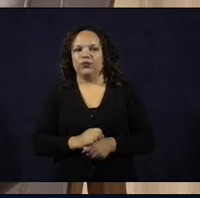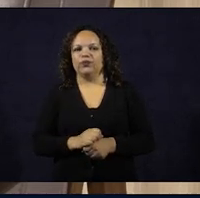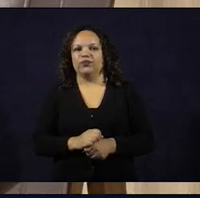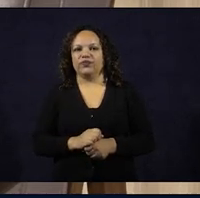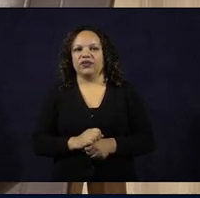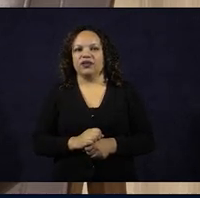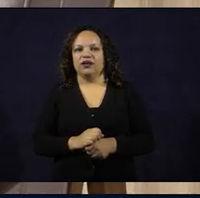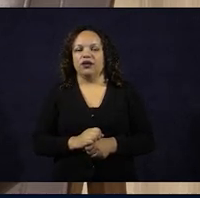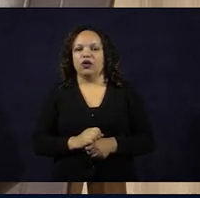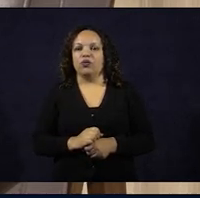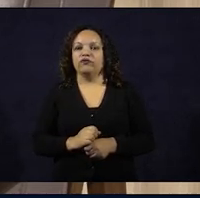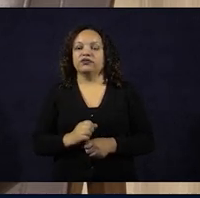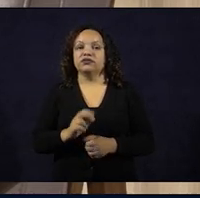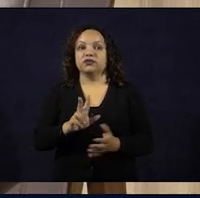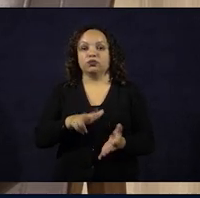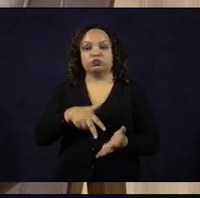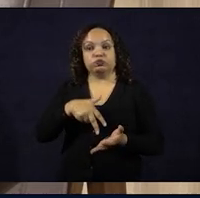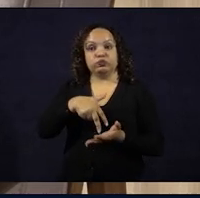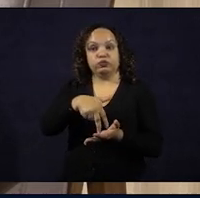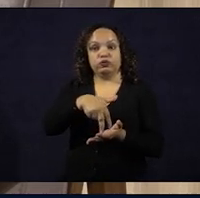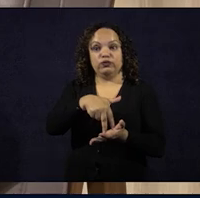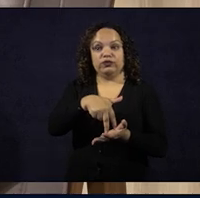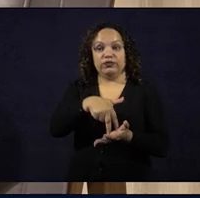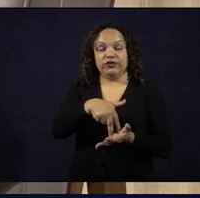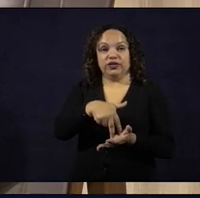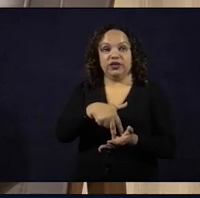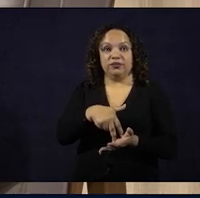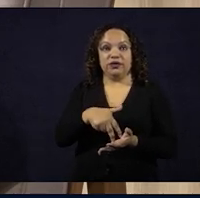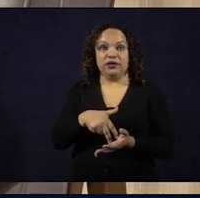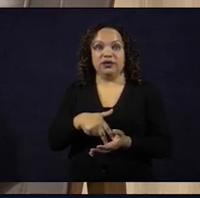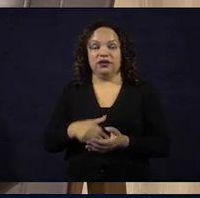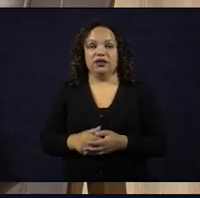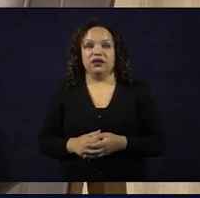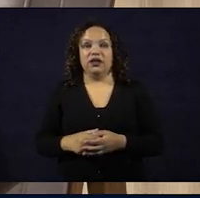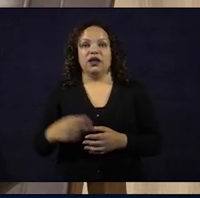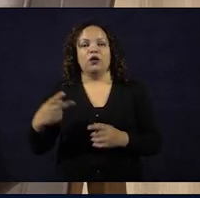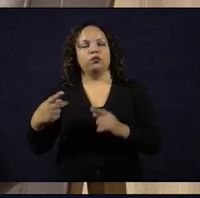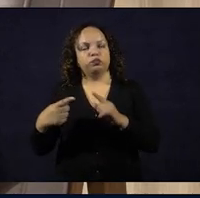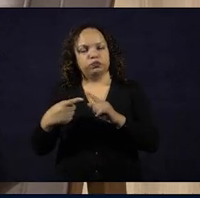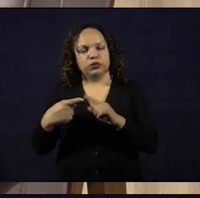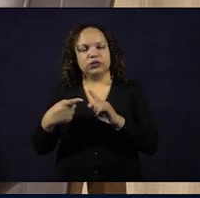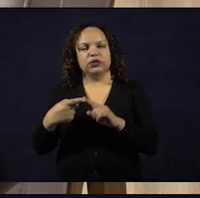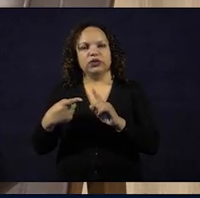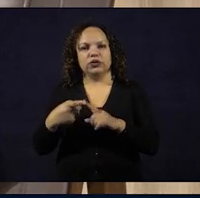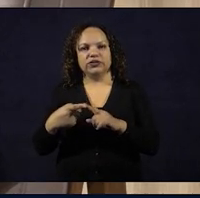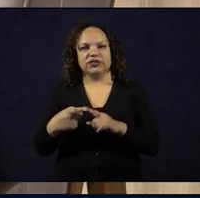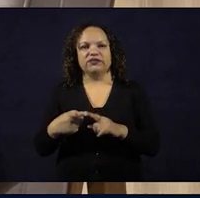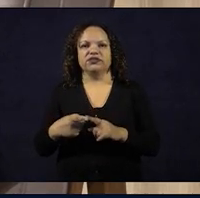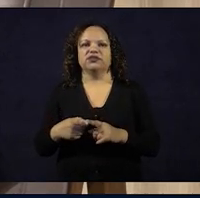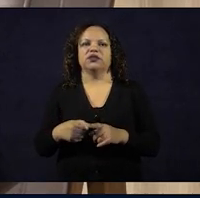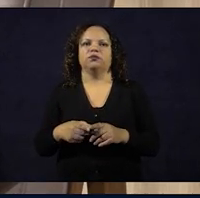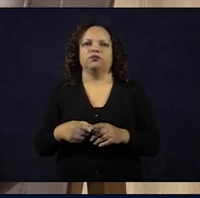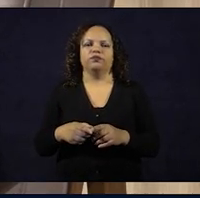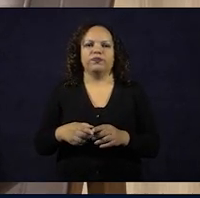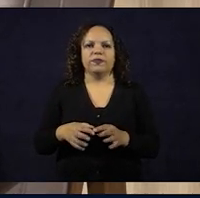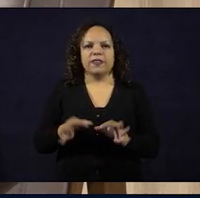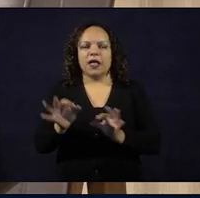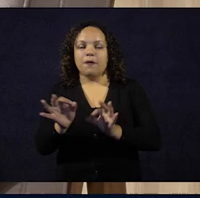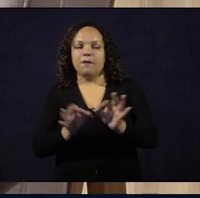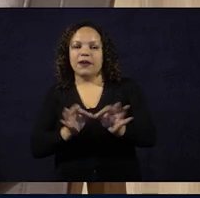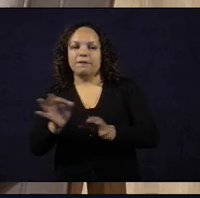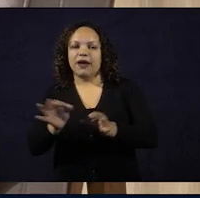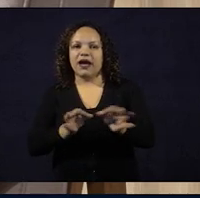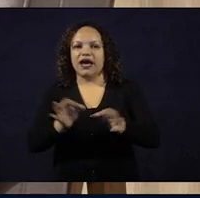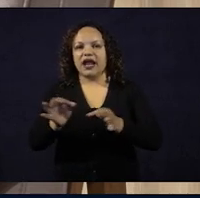né como é que você está engajado eles porque esse é um ponto que que vocês têm se dedicado né Ultimamente eu queria que você falasse um pouquinho como